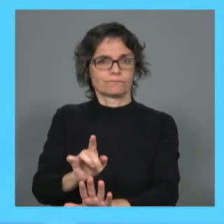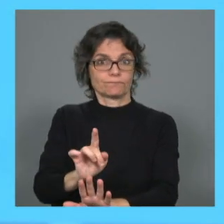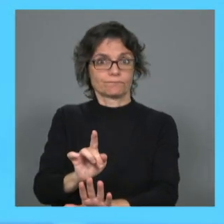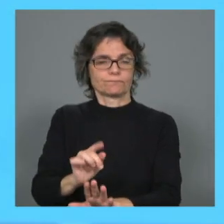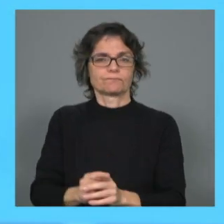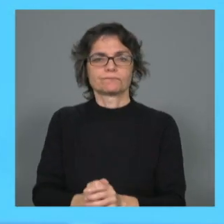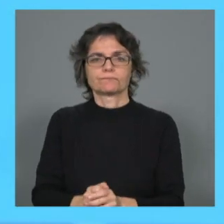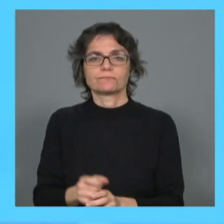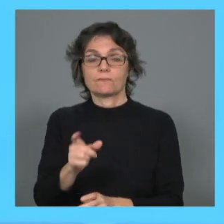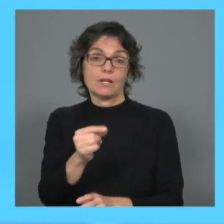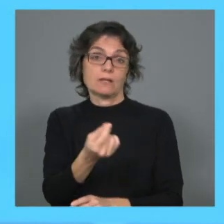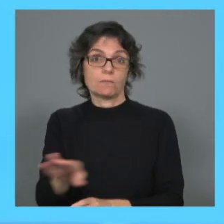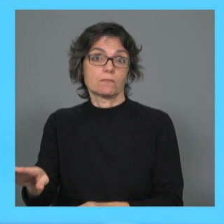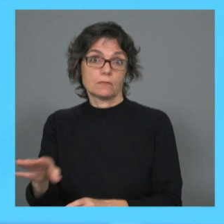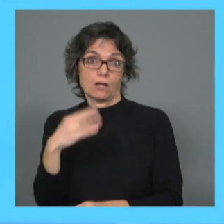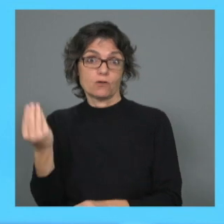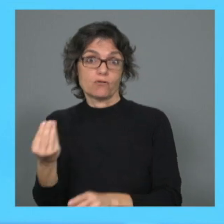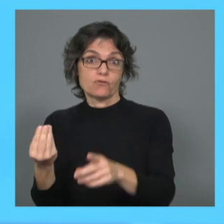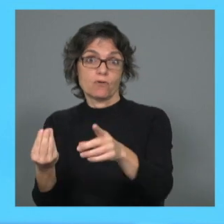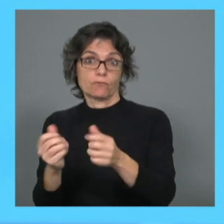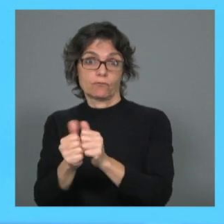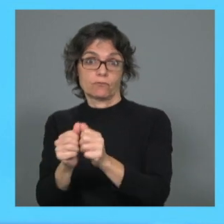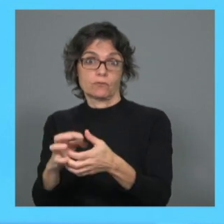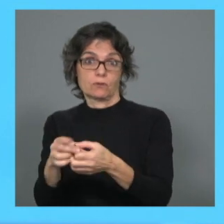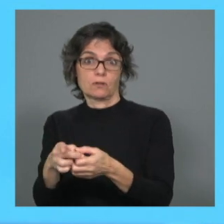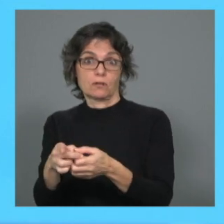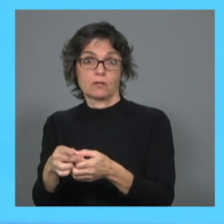nomeadamente nas camadas infantis e jovens, não é? Do desporto, seja